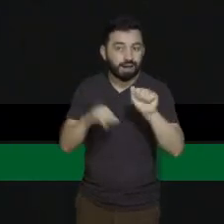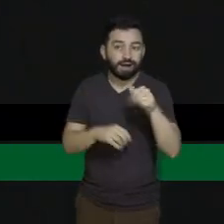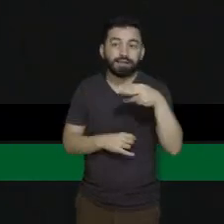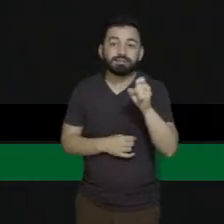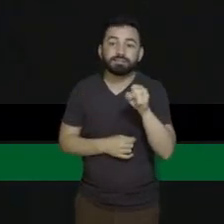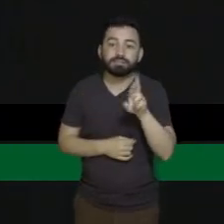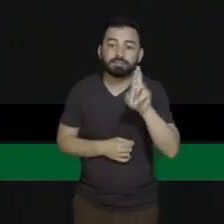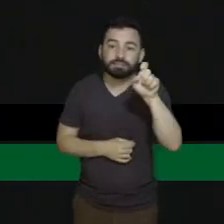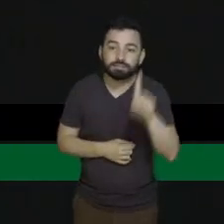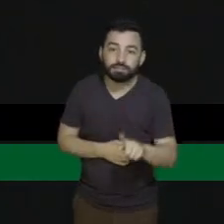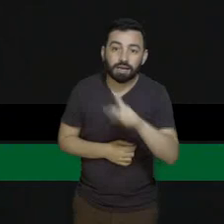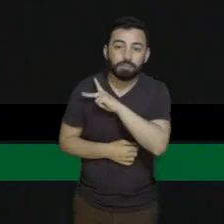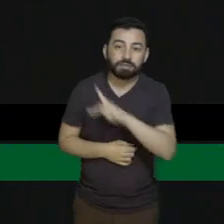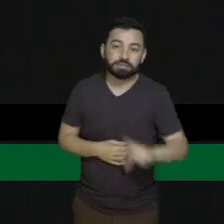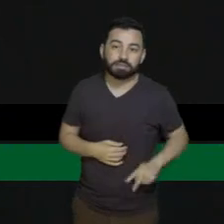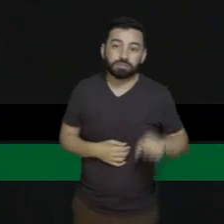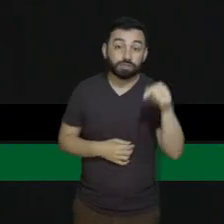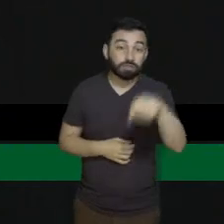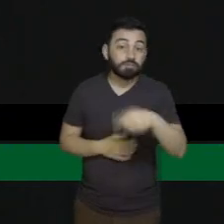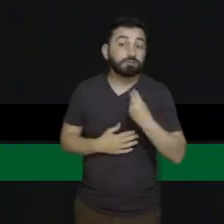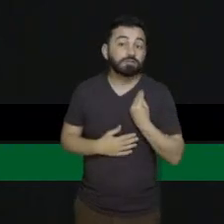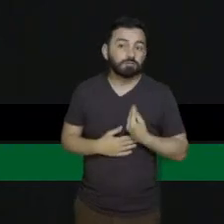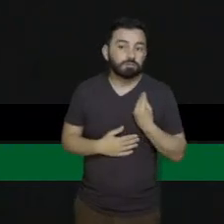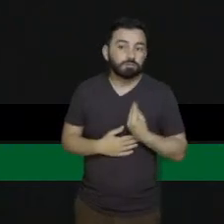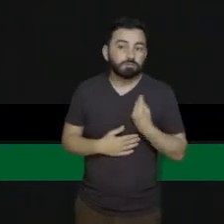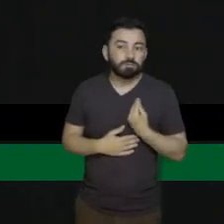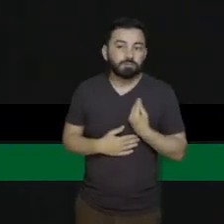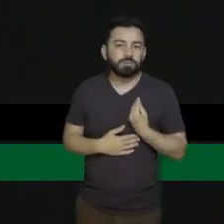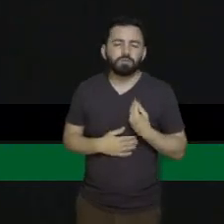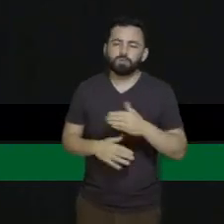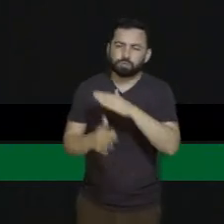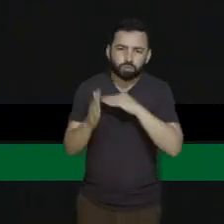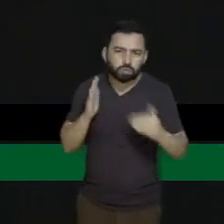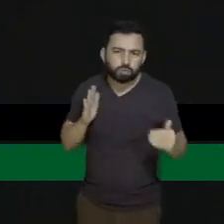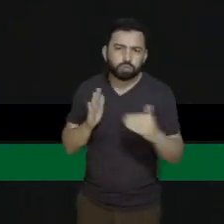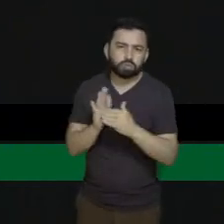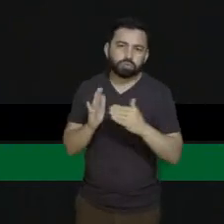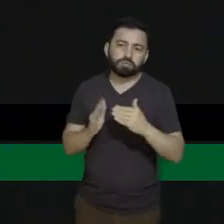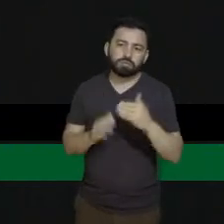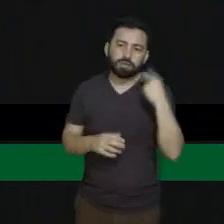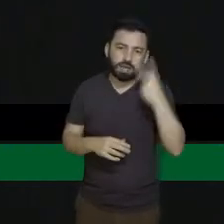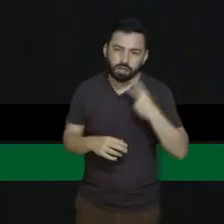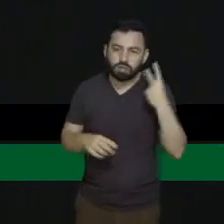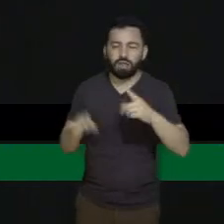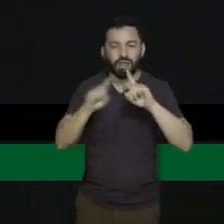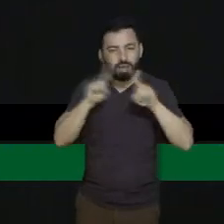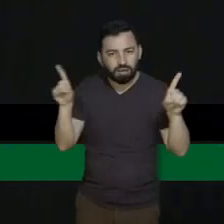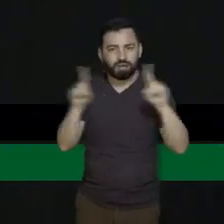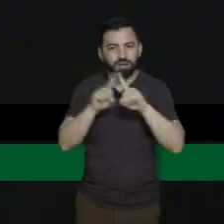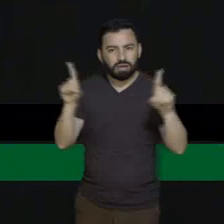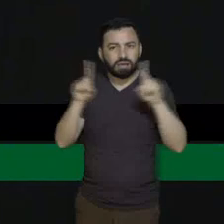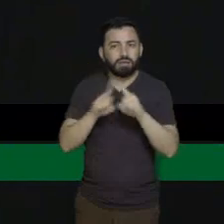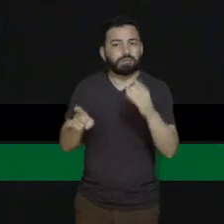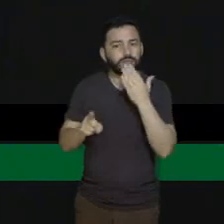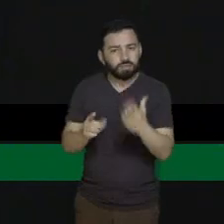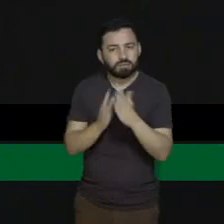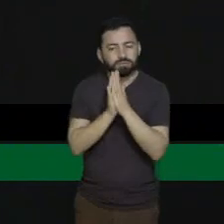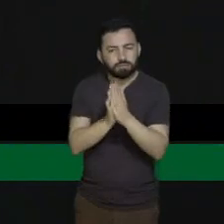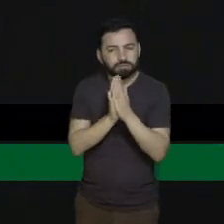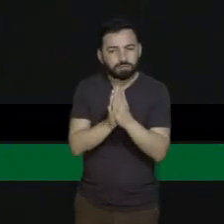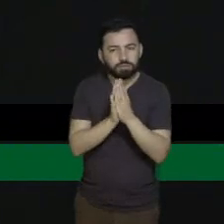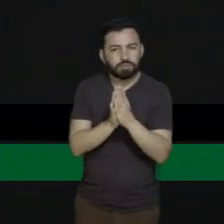Kowalewski, presidente, que aqui está, e que todos os vereadores têm feito a reclamação e pedido e cobrado